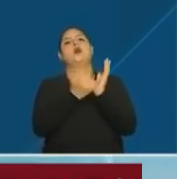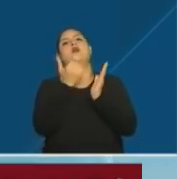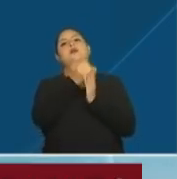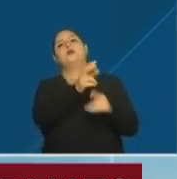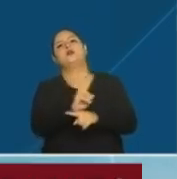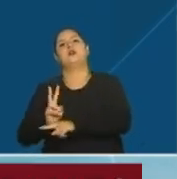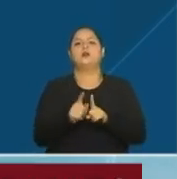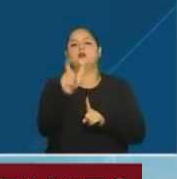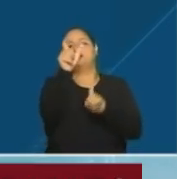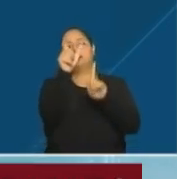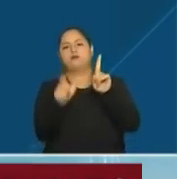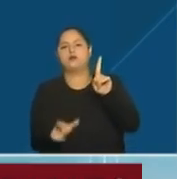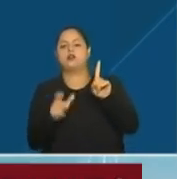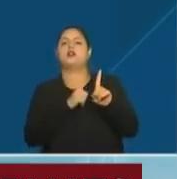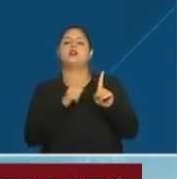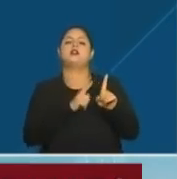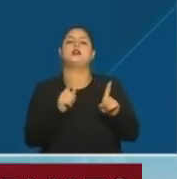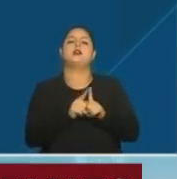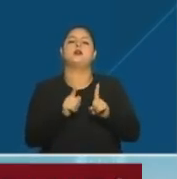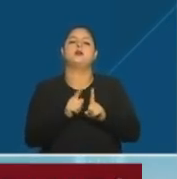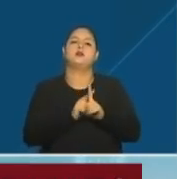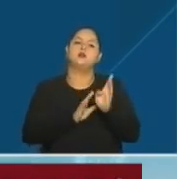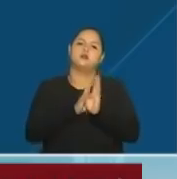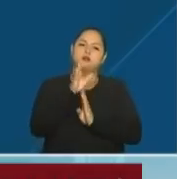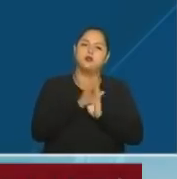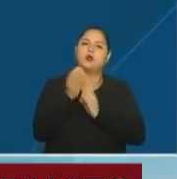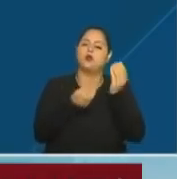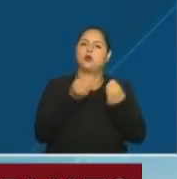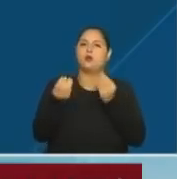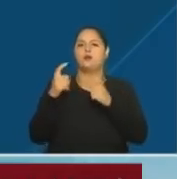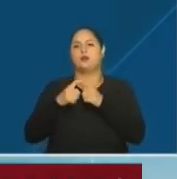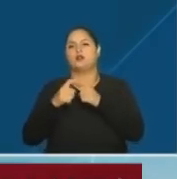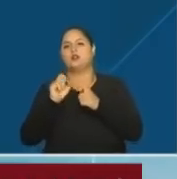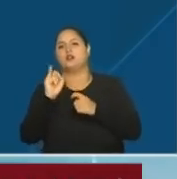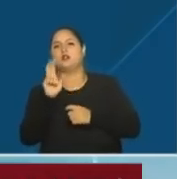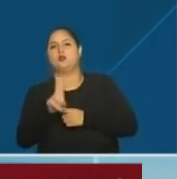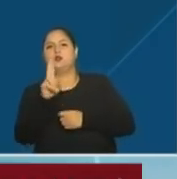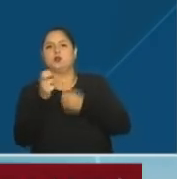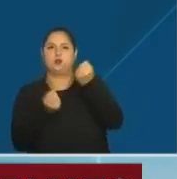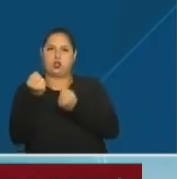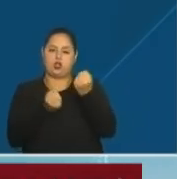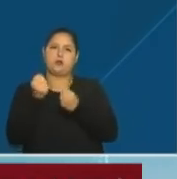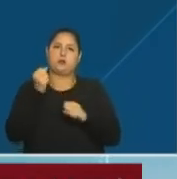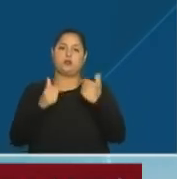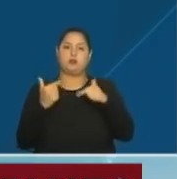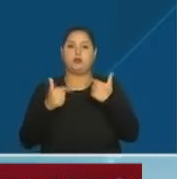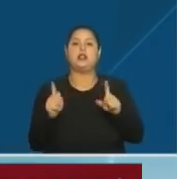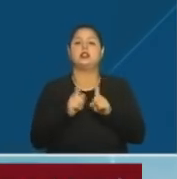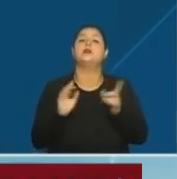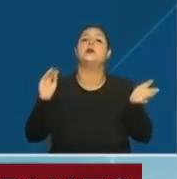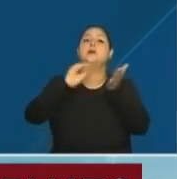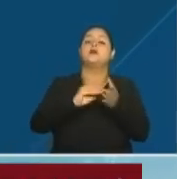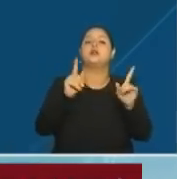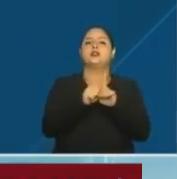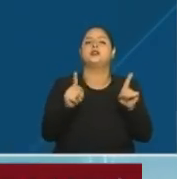apenas para ficar com ela Renovada nesse novo design né então quando eu fui sua podem fazer renovação ou segunda via aí elas